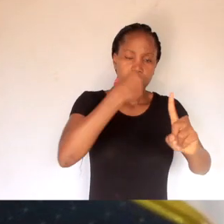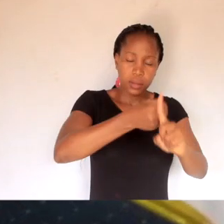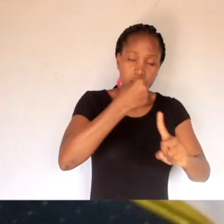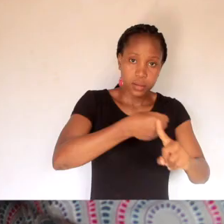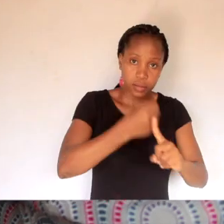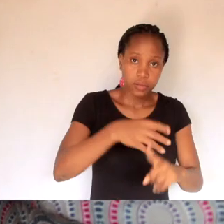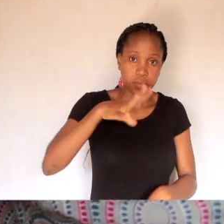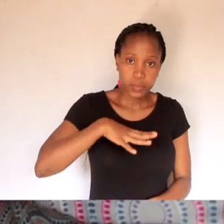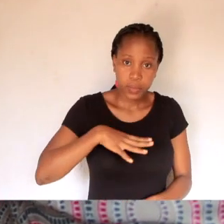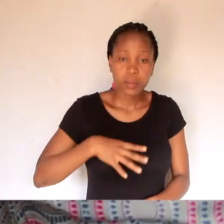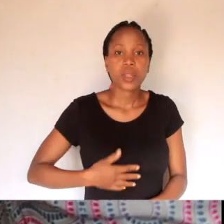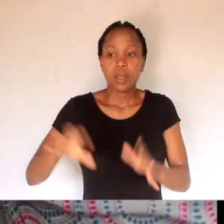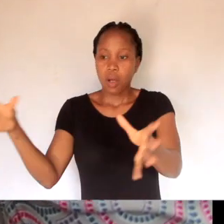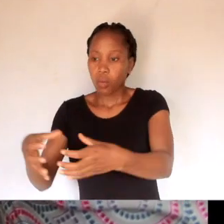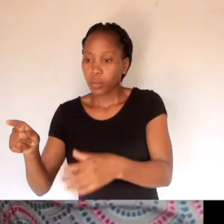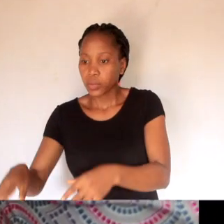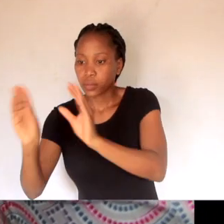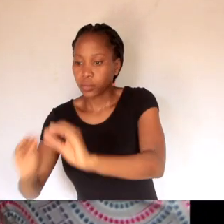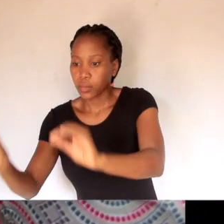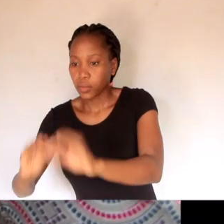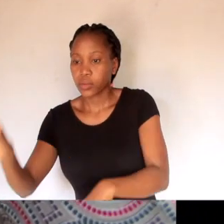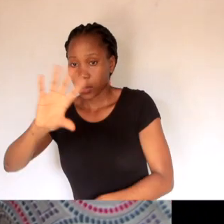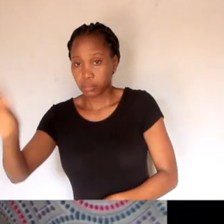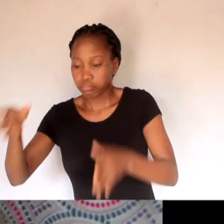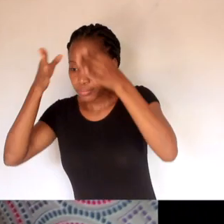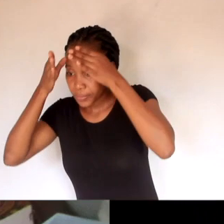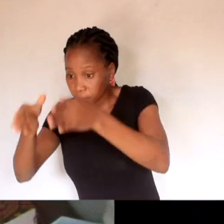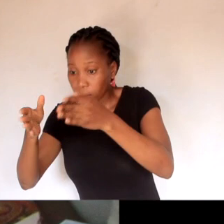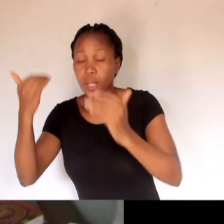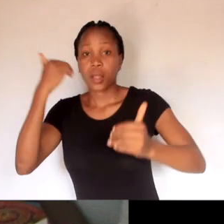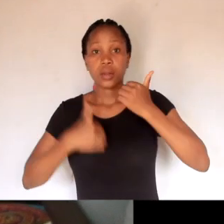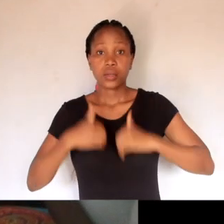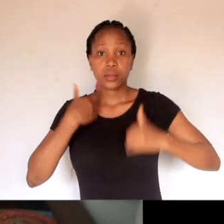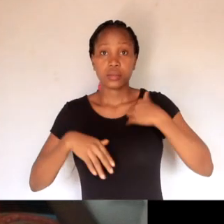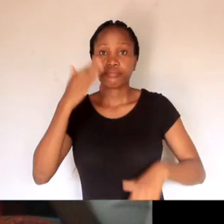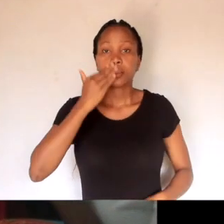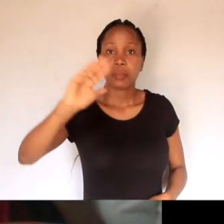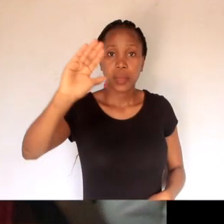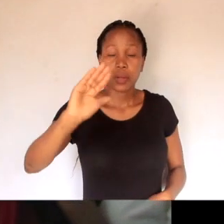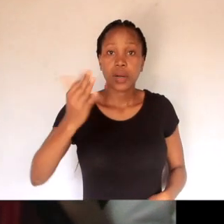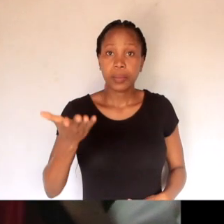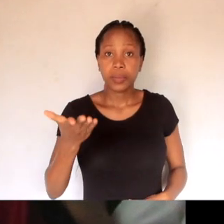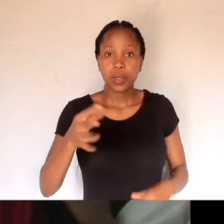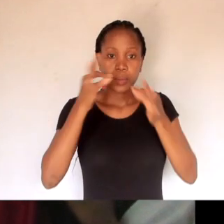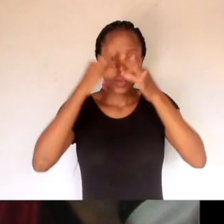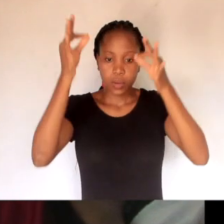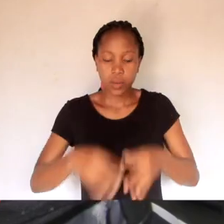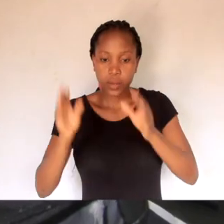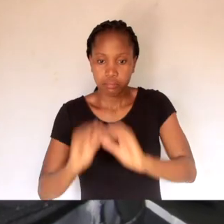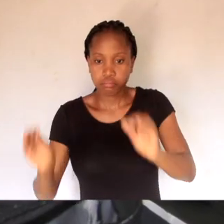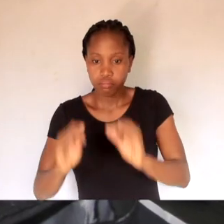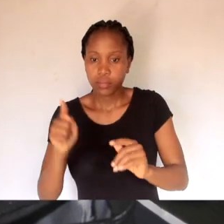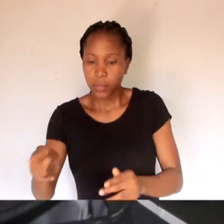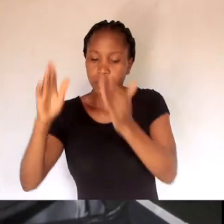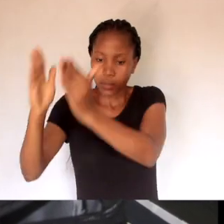de educação para todos, inspirado na necessidade de contribuir para a melhoria da qualidade de educação, organizou